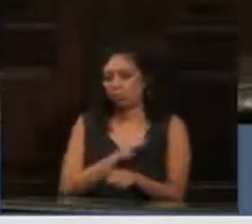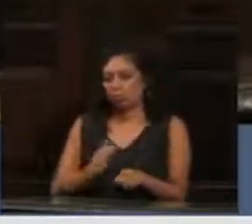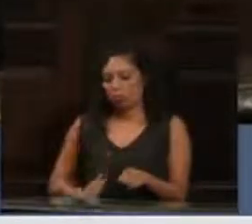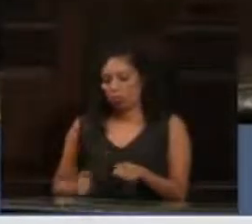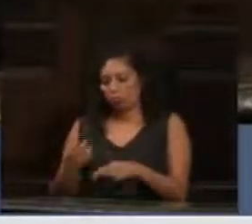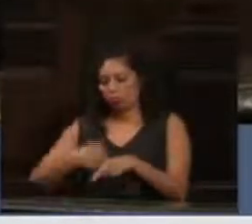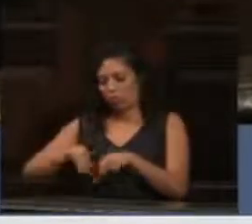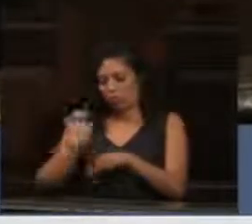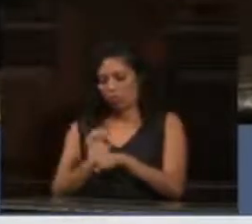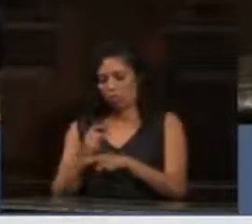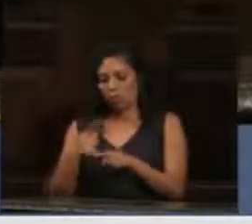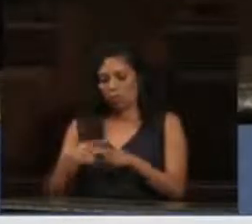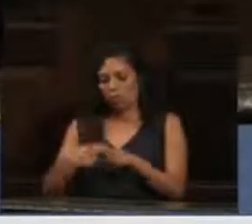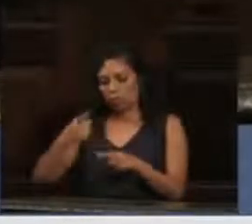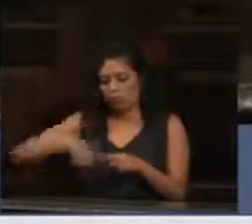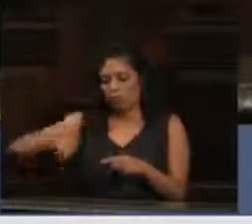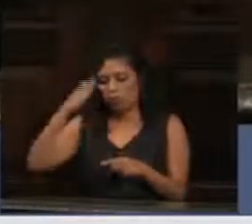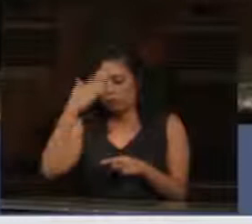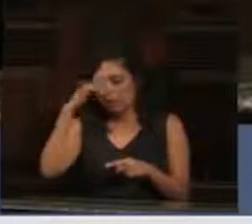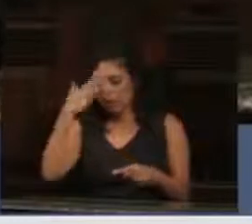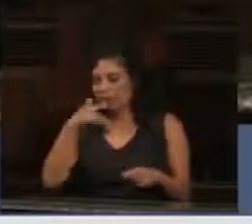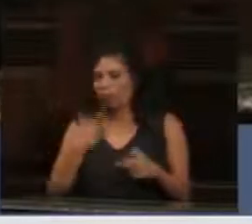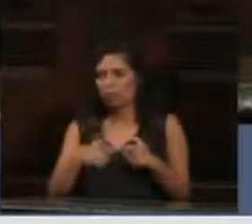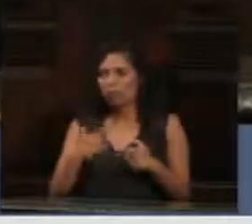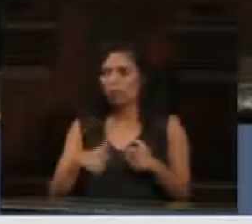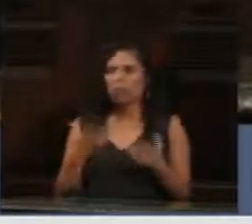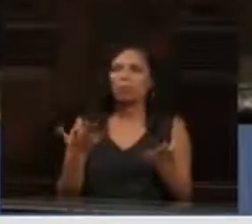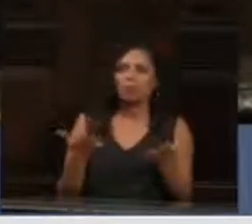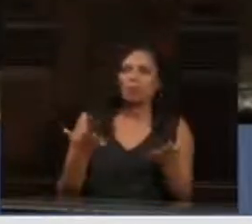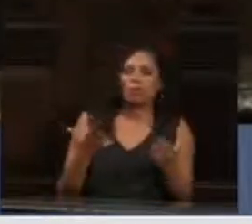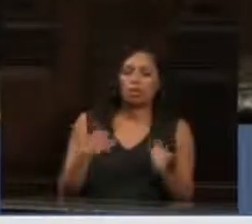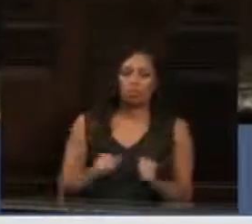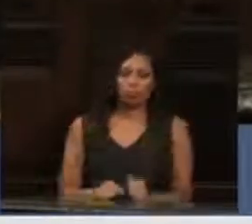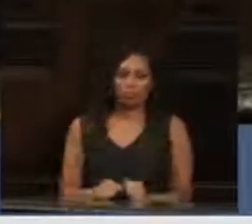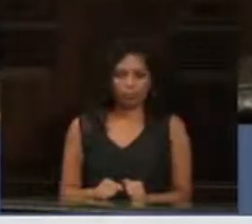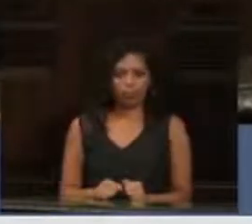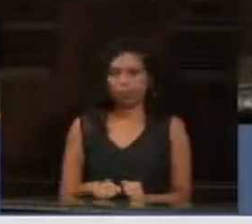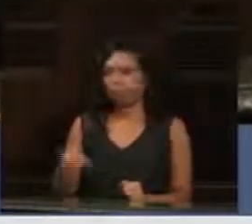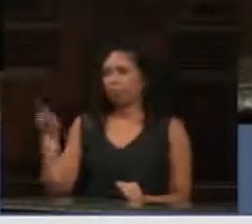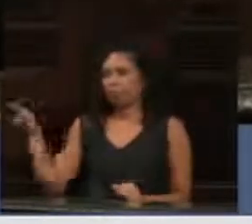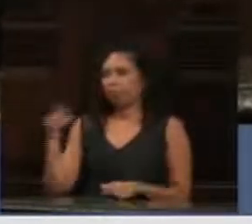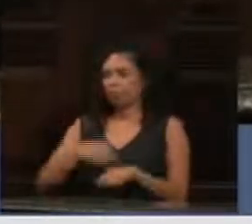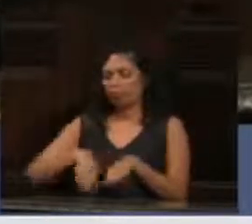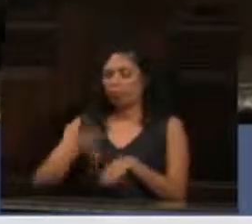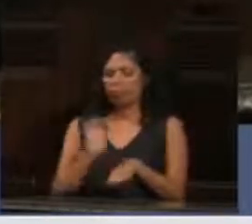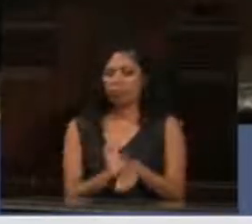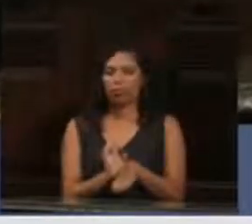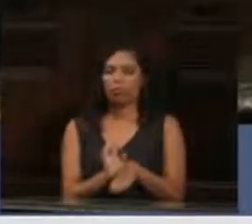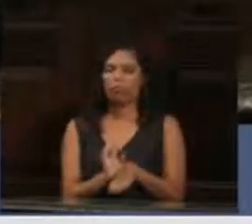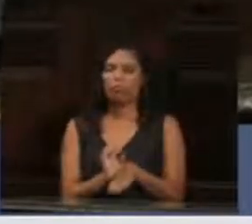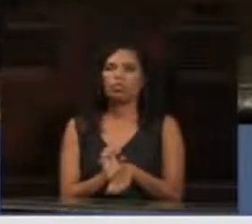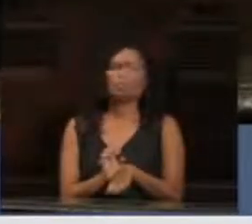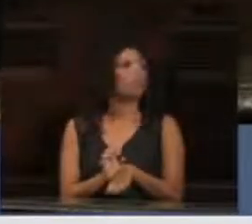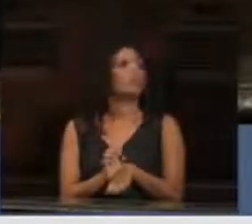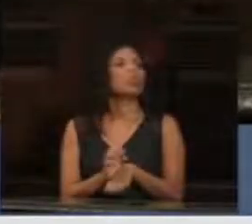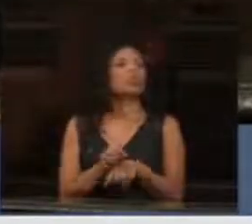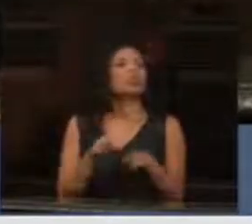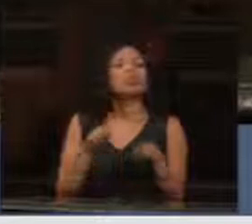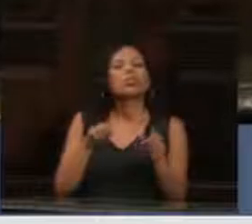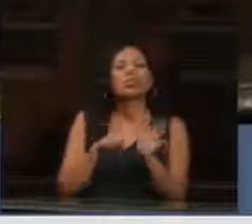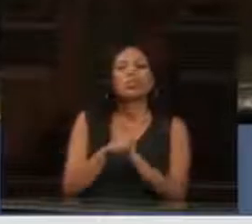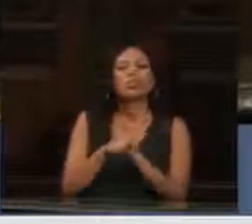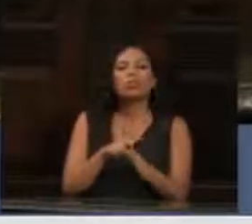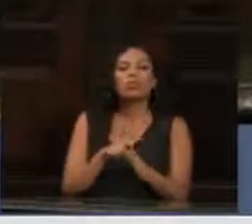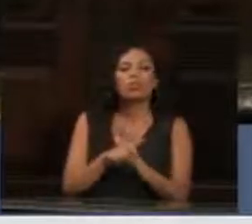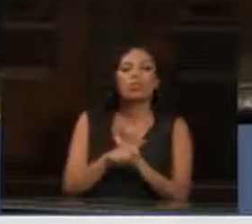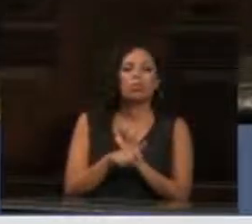está acontecendo, para a gente entender. E aí não estará em questão, a priori, por parte dos deputados e